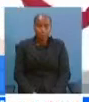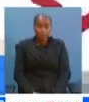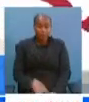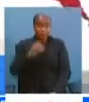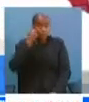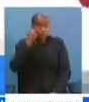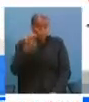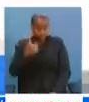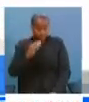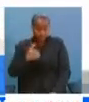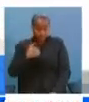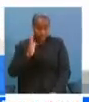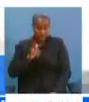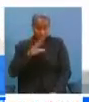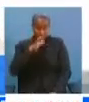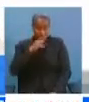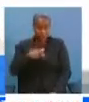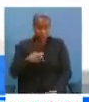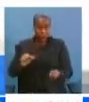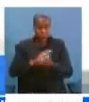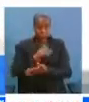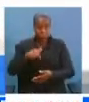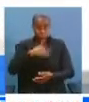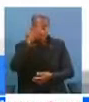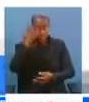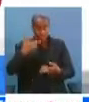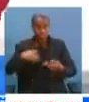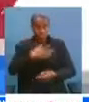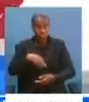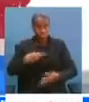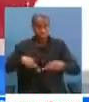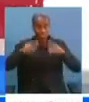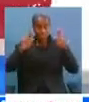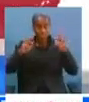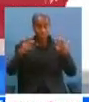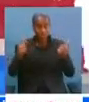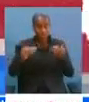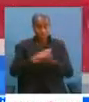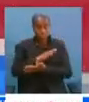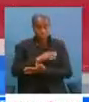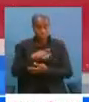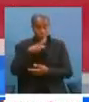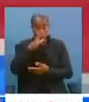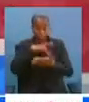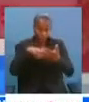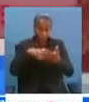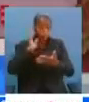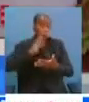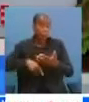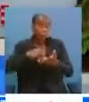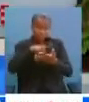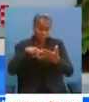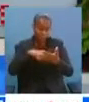E como já disse neste jornal, hoje é Dia Mundial da Liberdade de Imprensa e deixo como sugestão de leitura o último livro